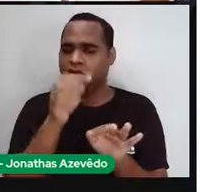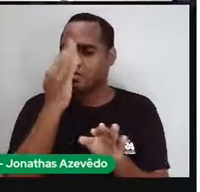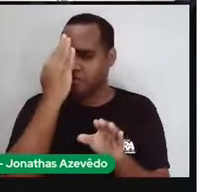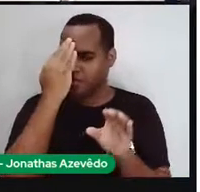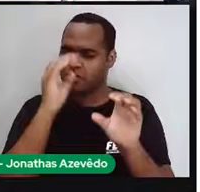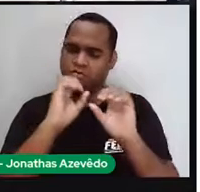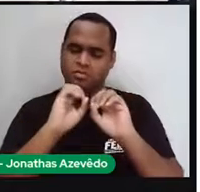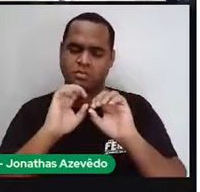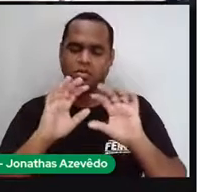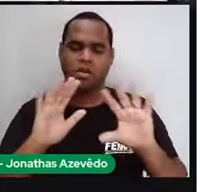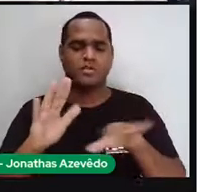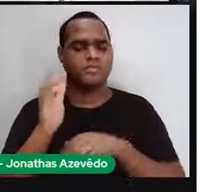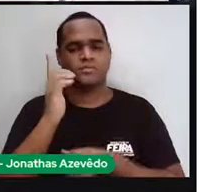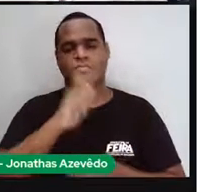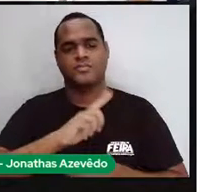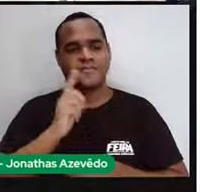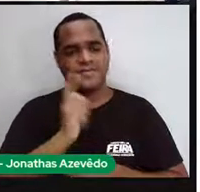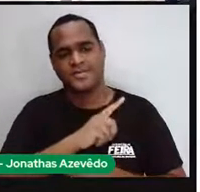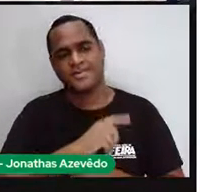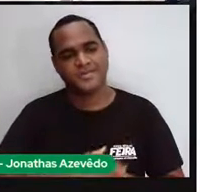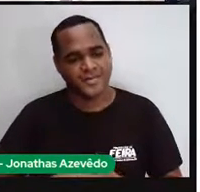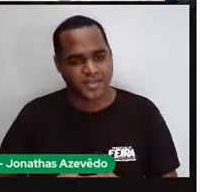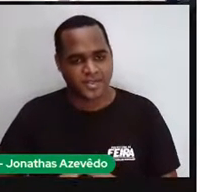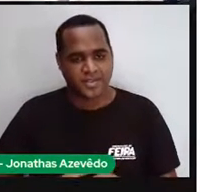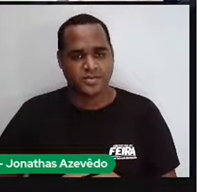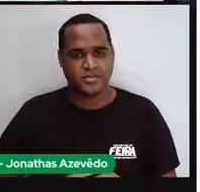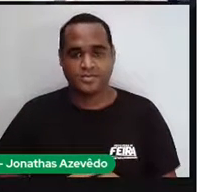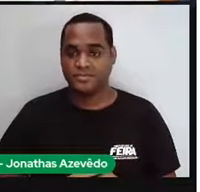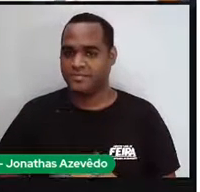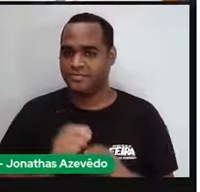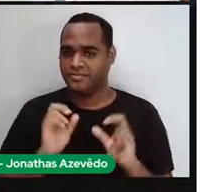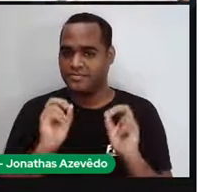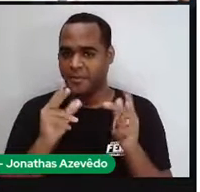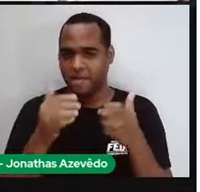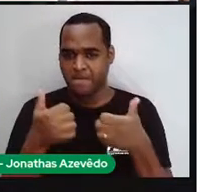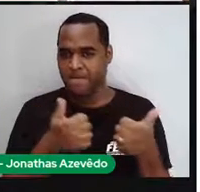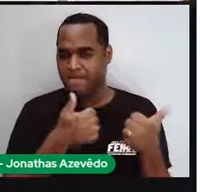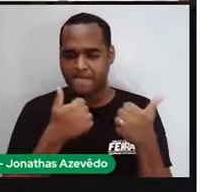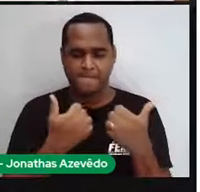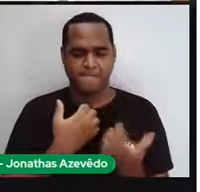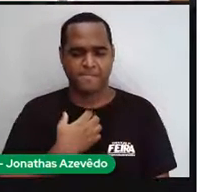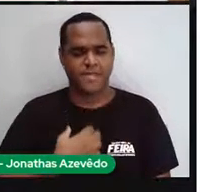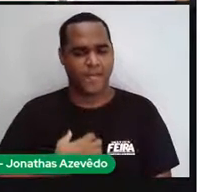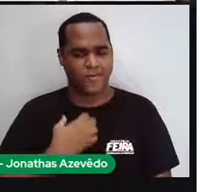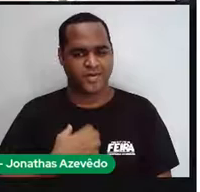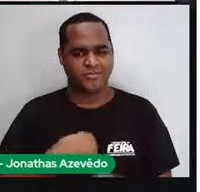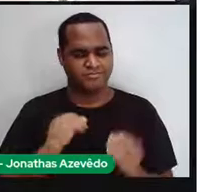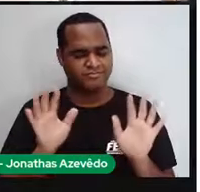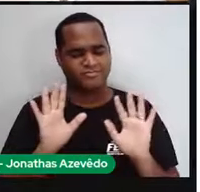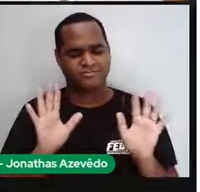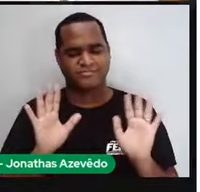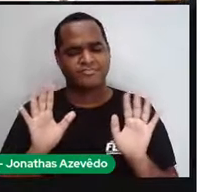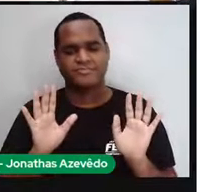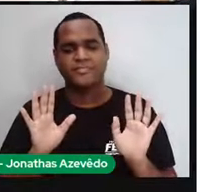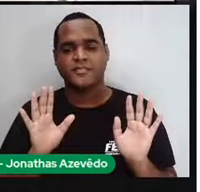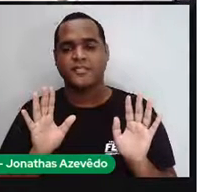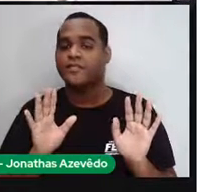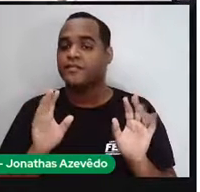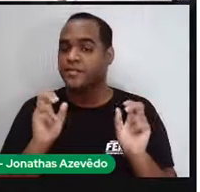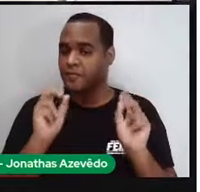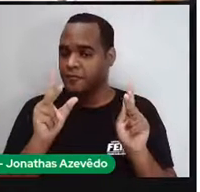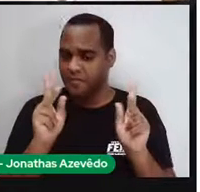para que você possa entender tá bom Sem estresse tranquilos